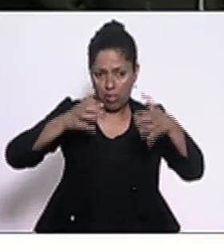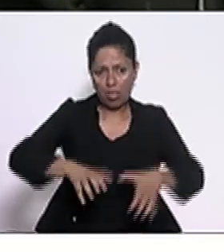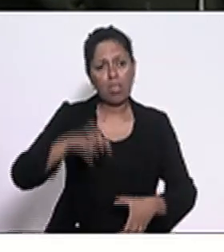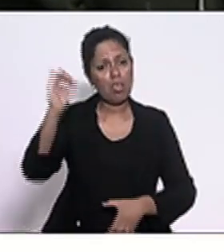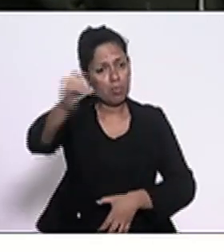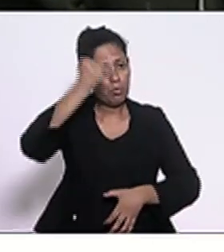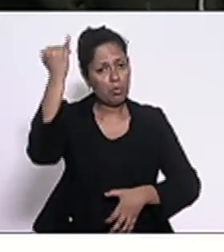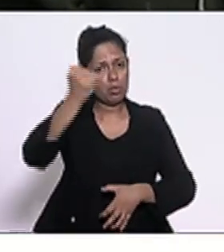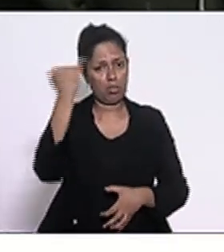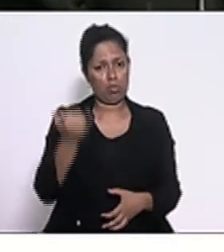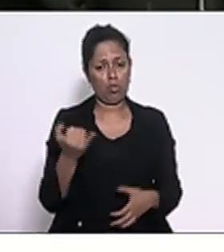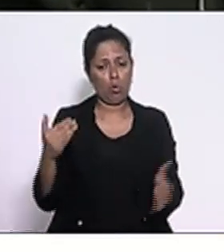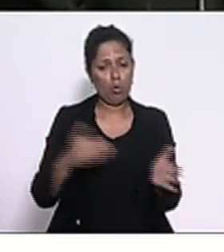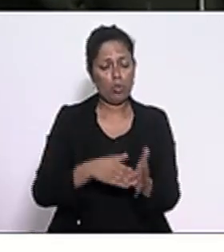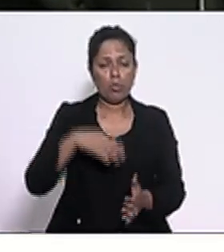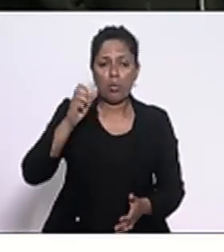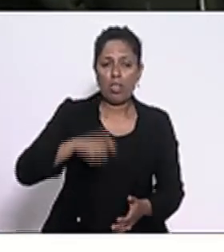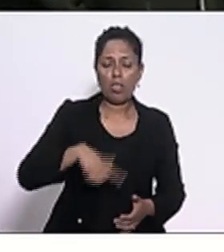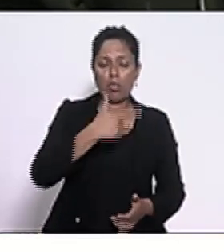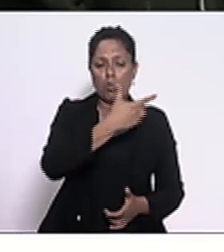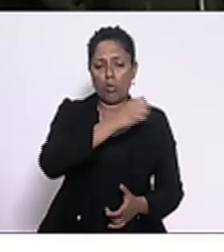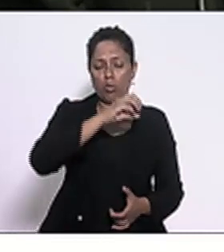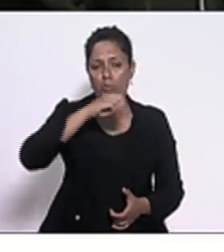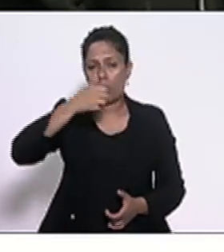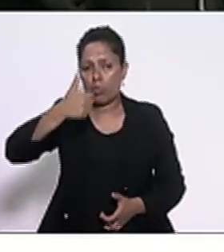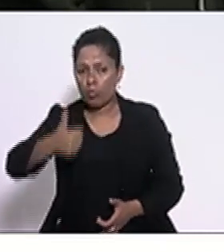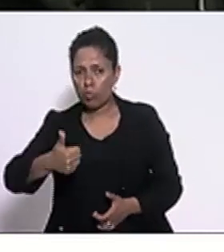em 2001,